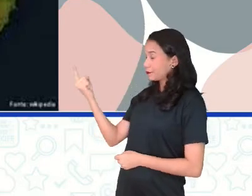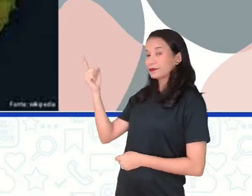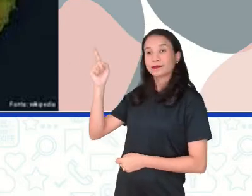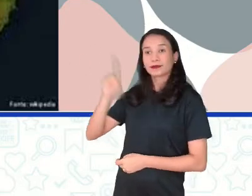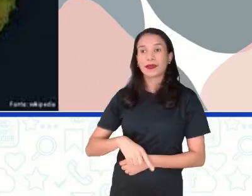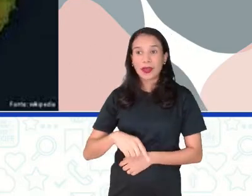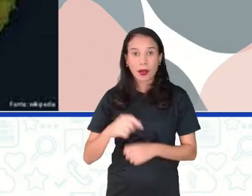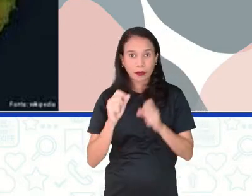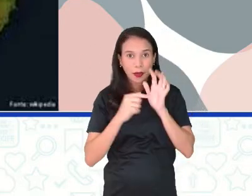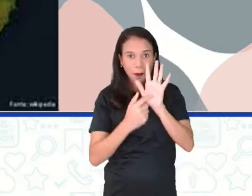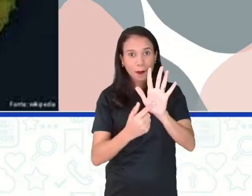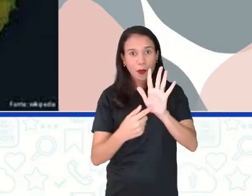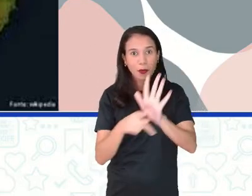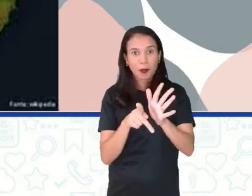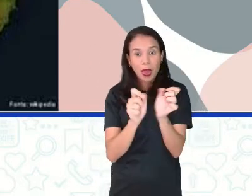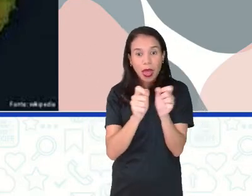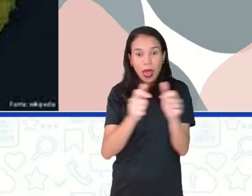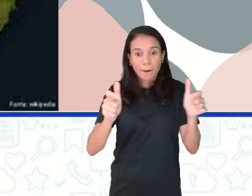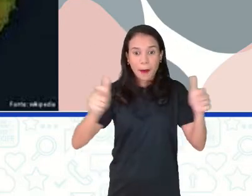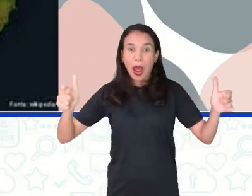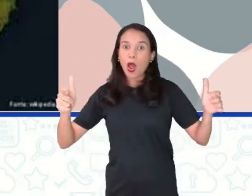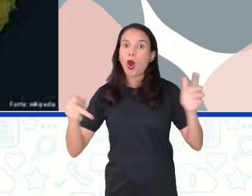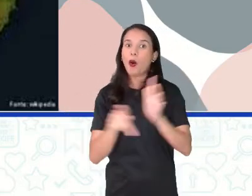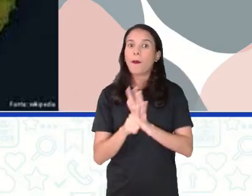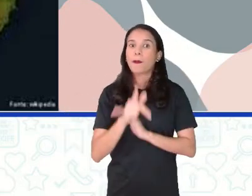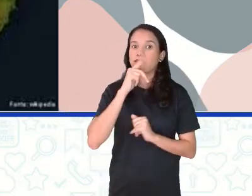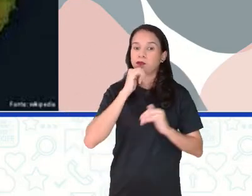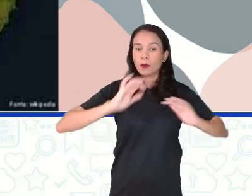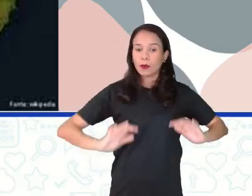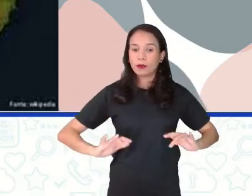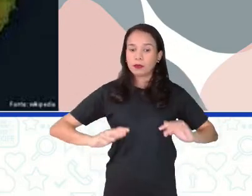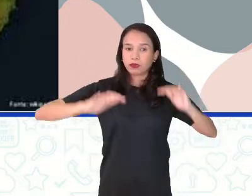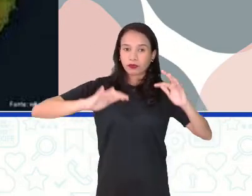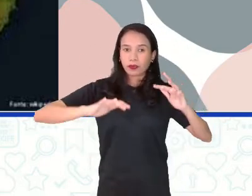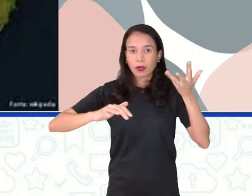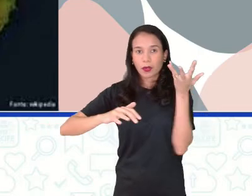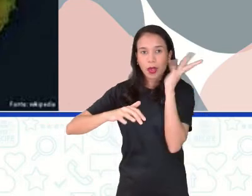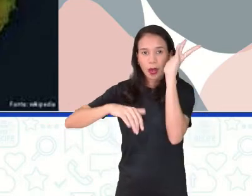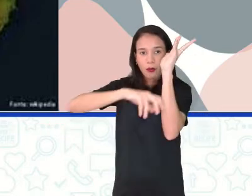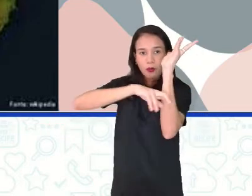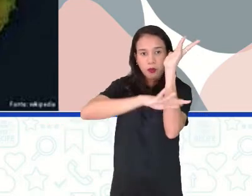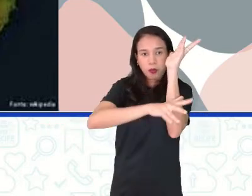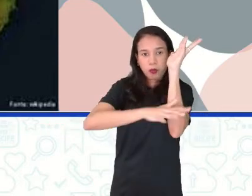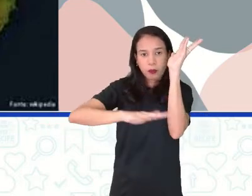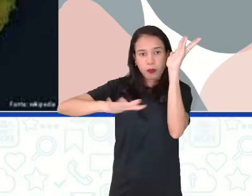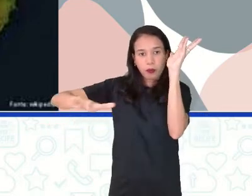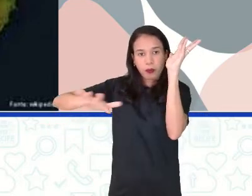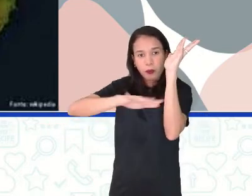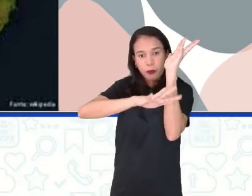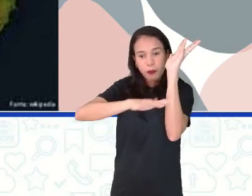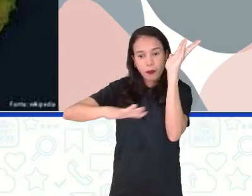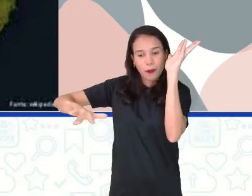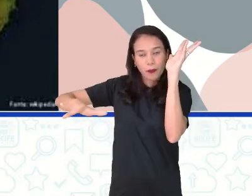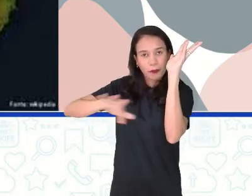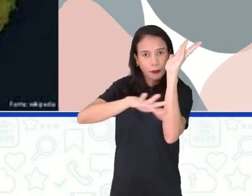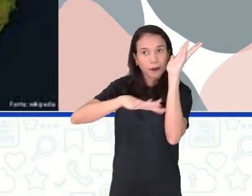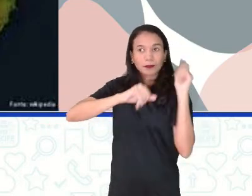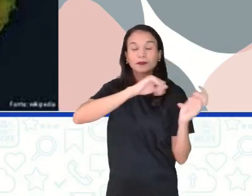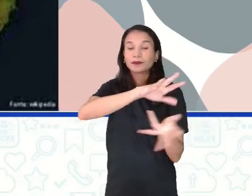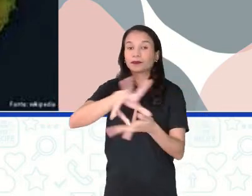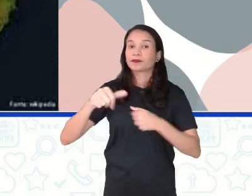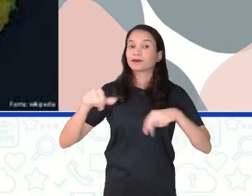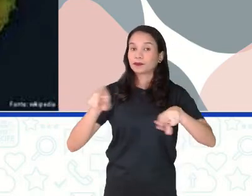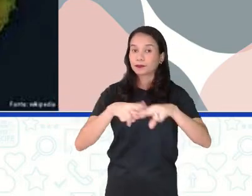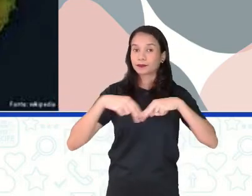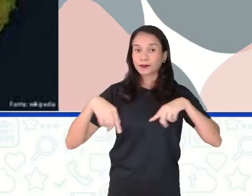maior planície de alagamento, né, do mundo, tá? E a gente falou